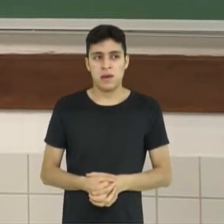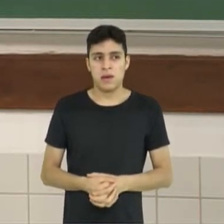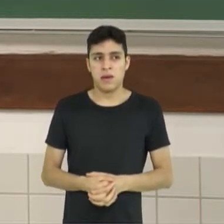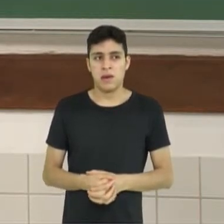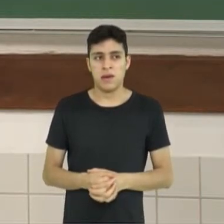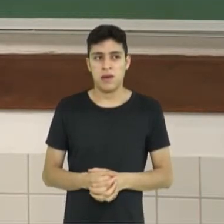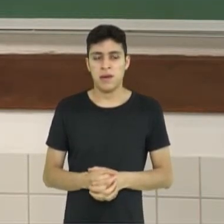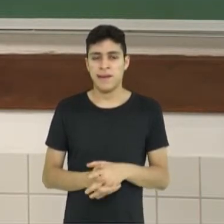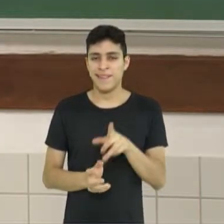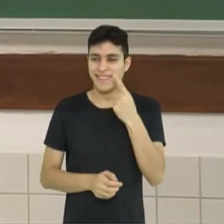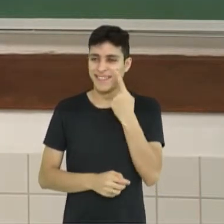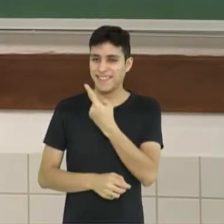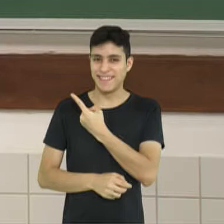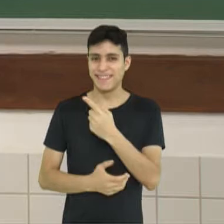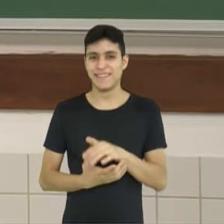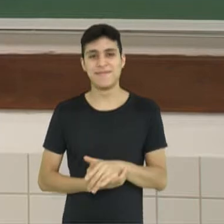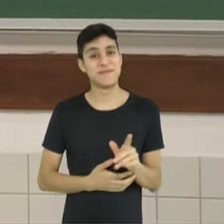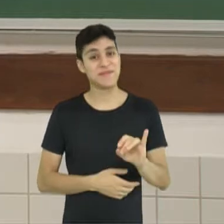sou eu,